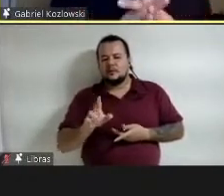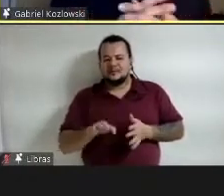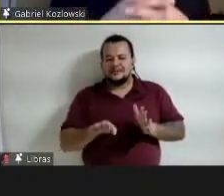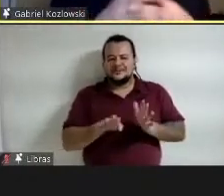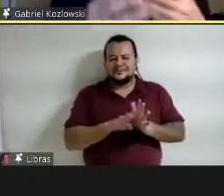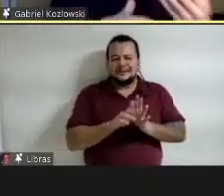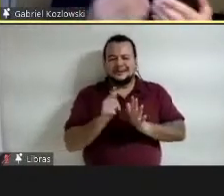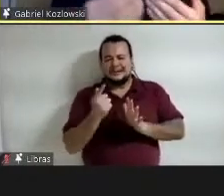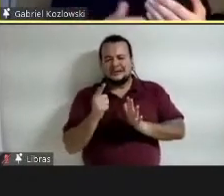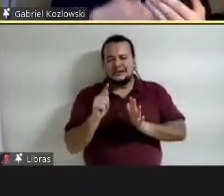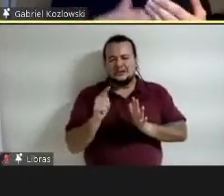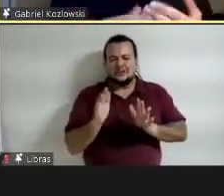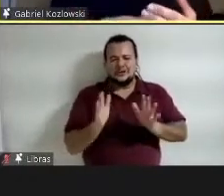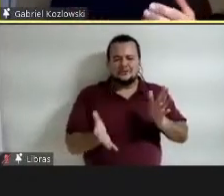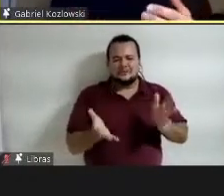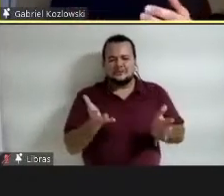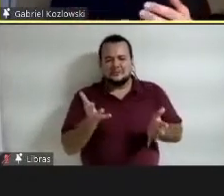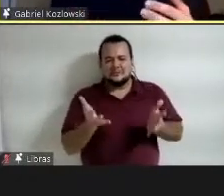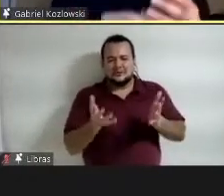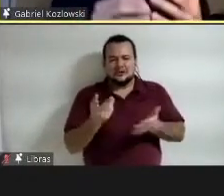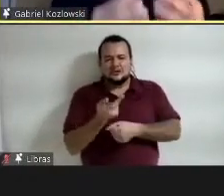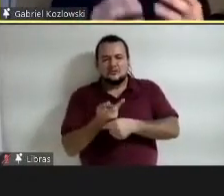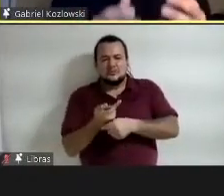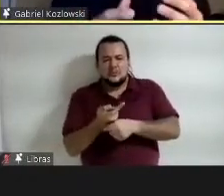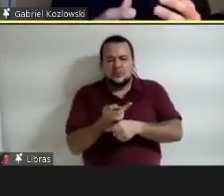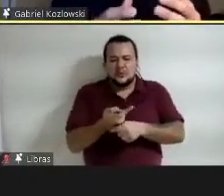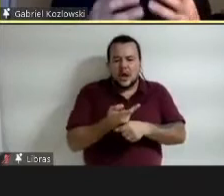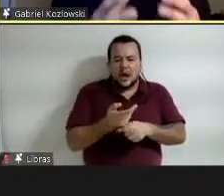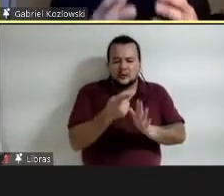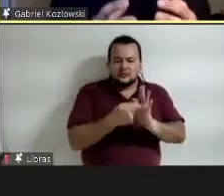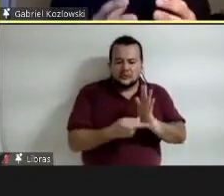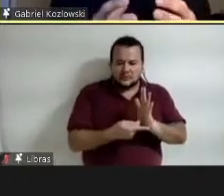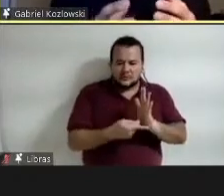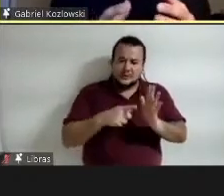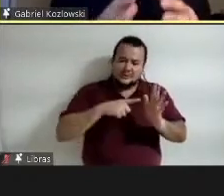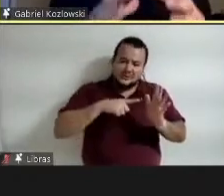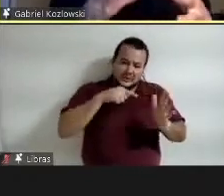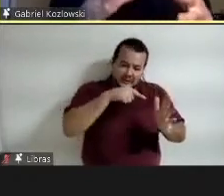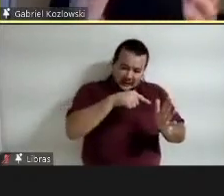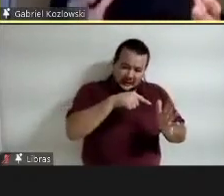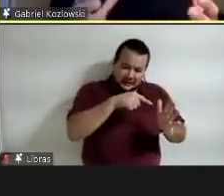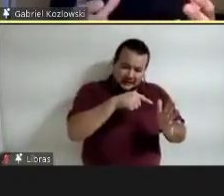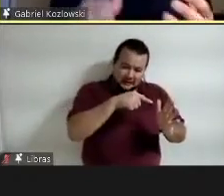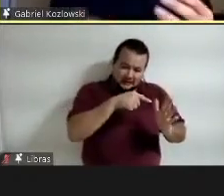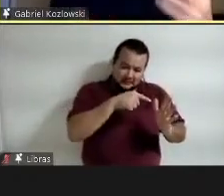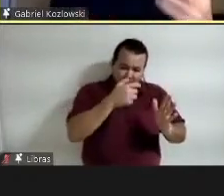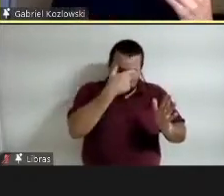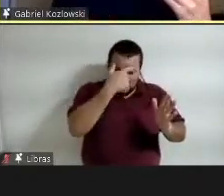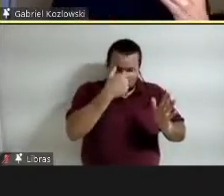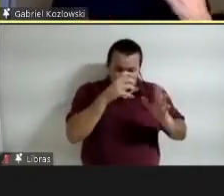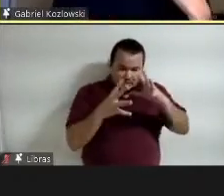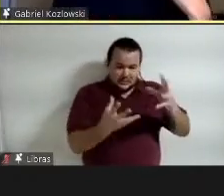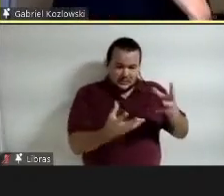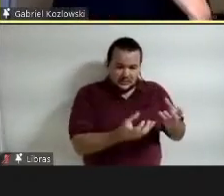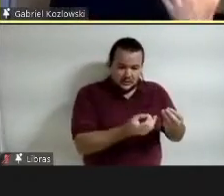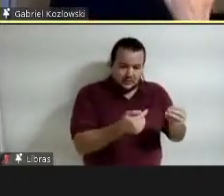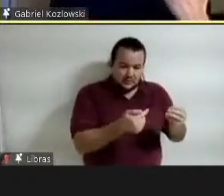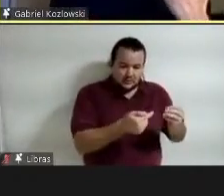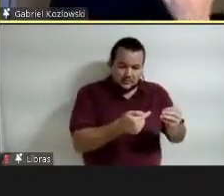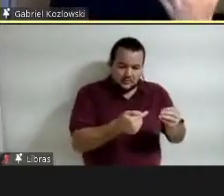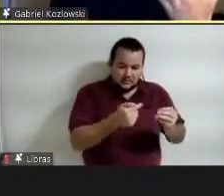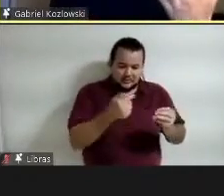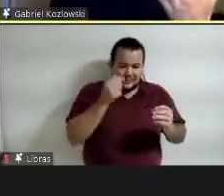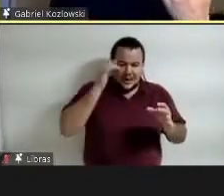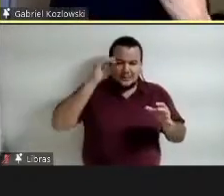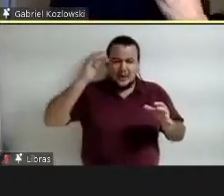momento, mas a gente tenta procurar os projetos onde realmente tinha esse caráter global, esse caráter de imaginar